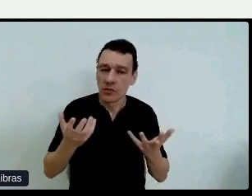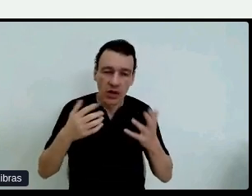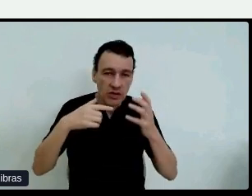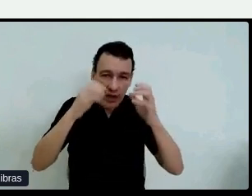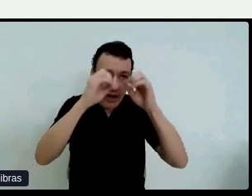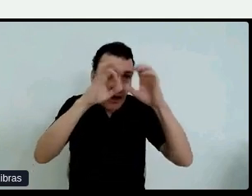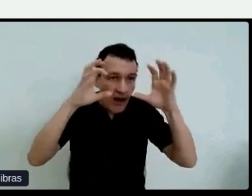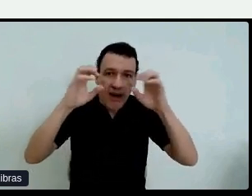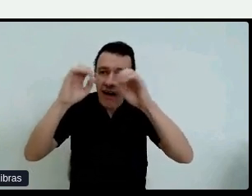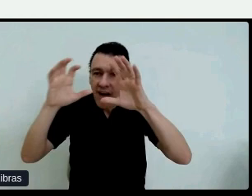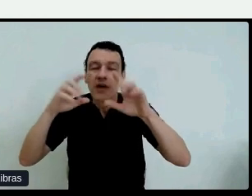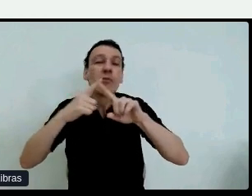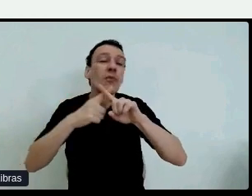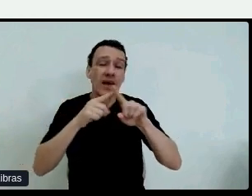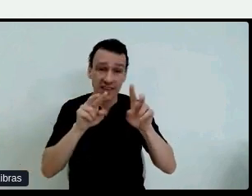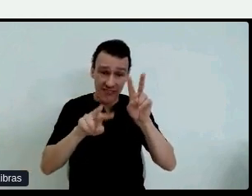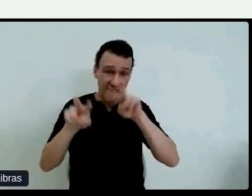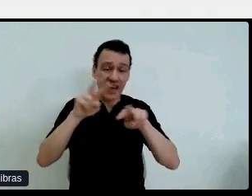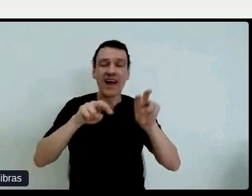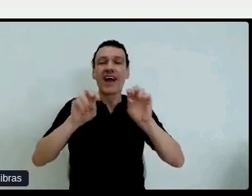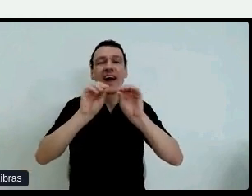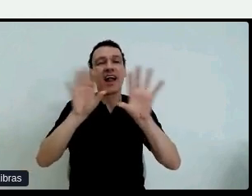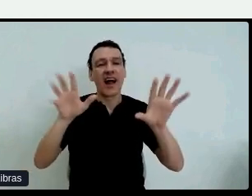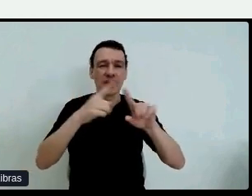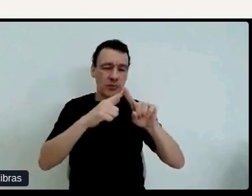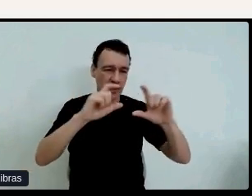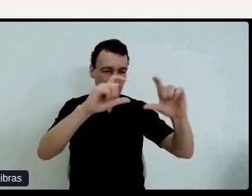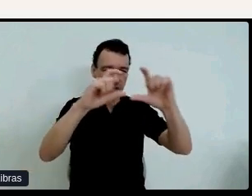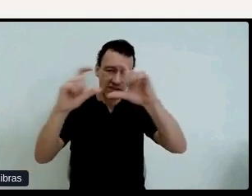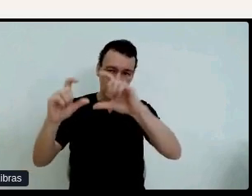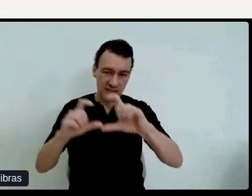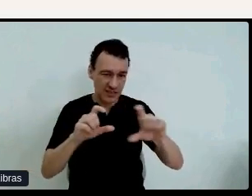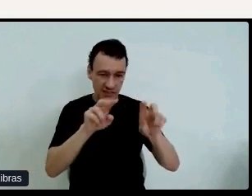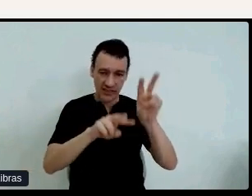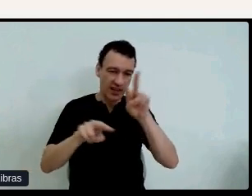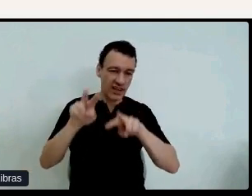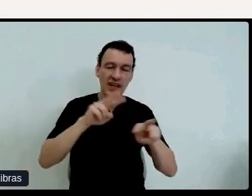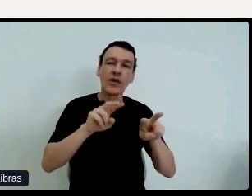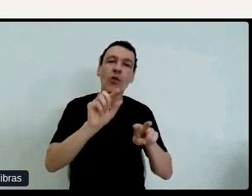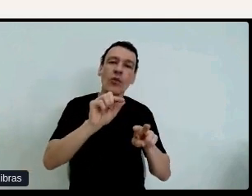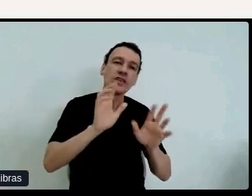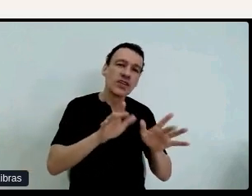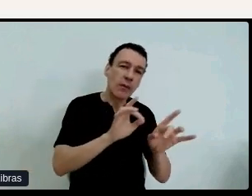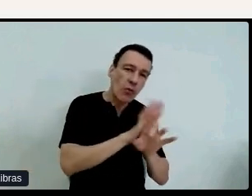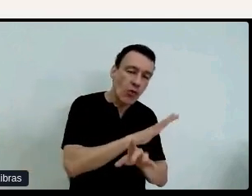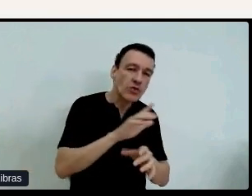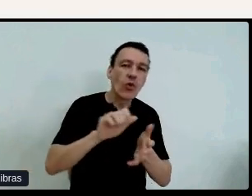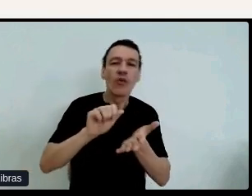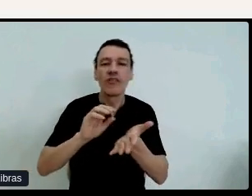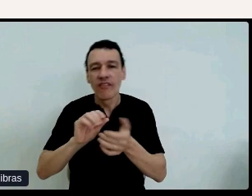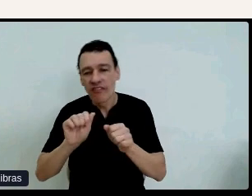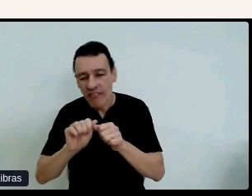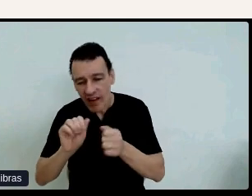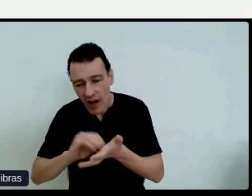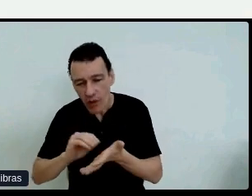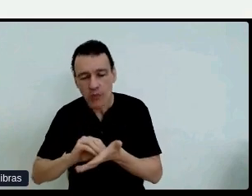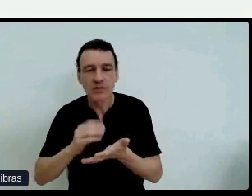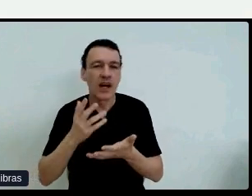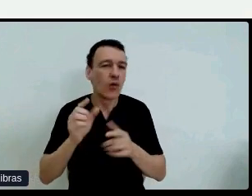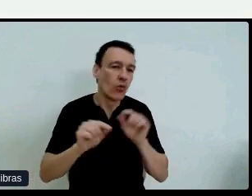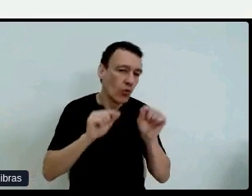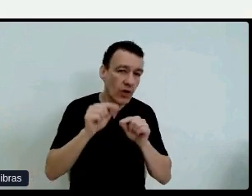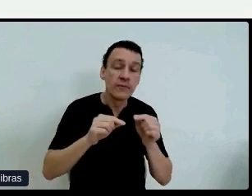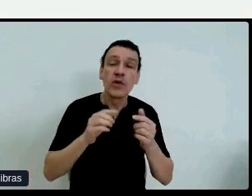consegue, né, ter essa visão geral e fazer os apontamentos, né, das coisas que você não consegue entregar.